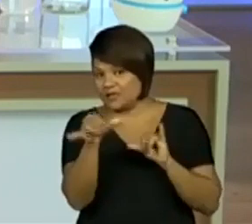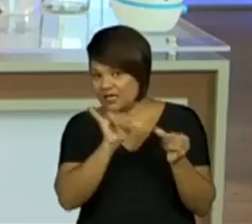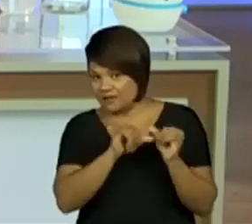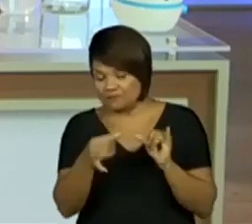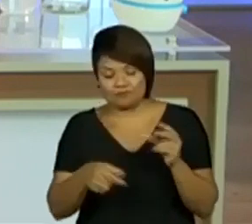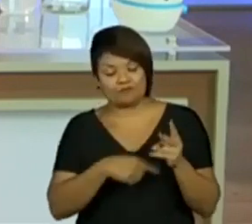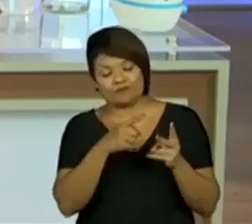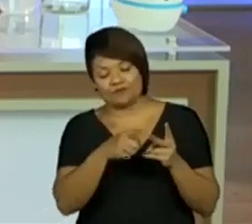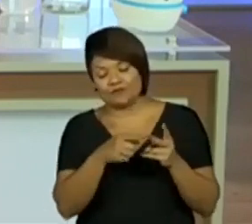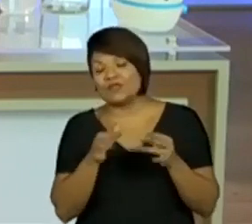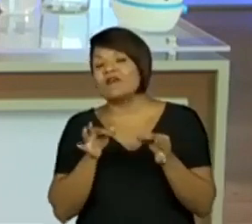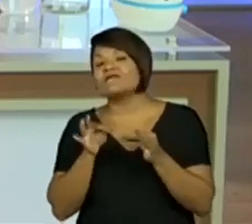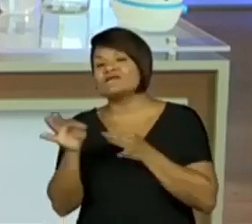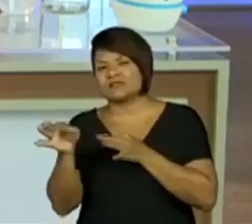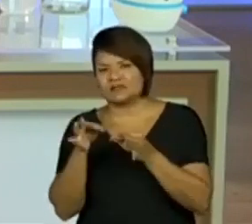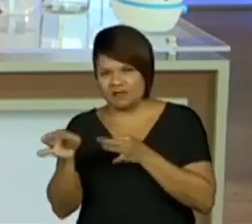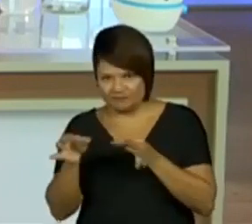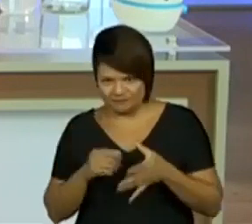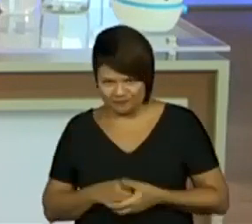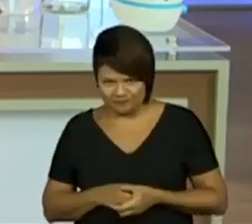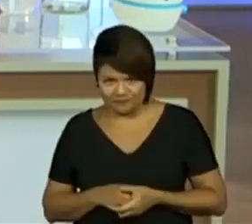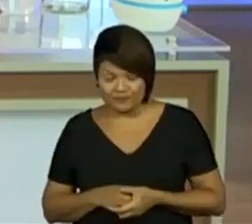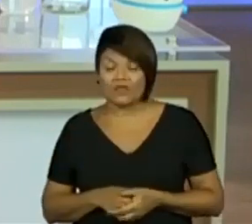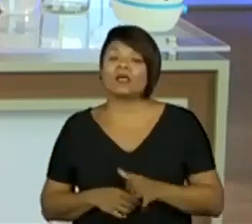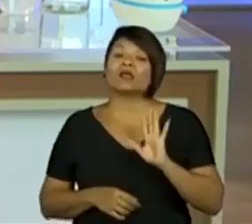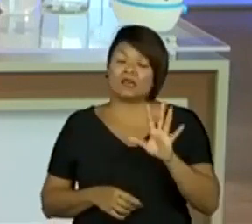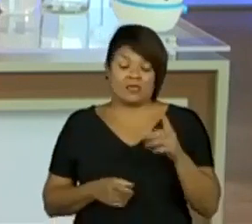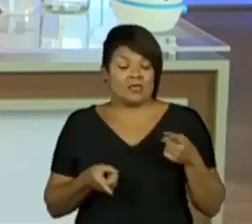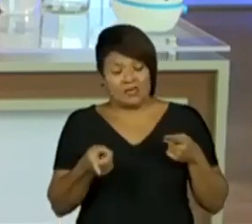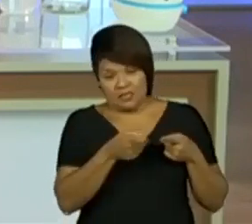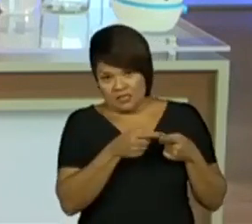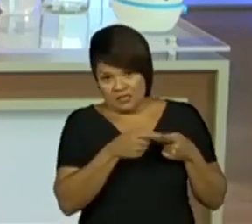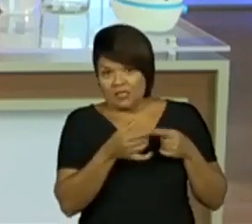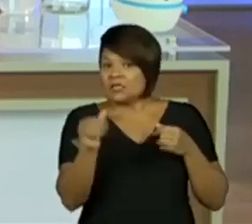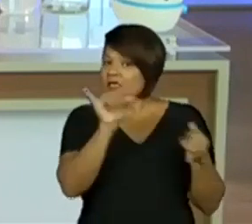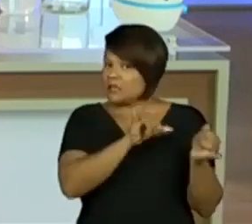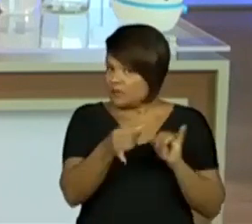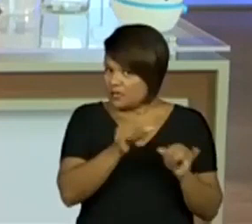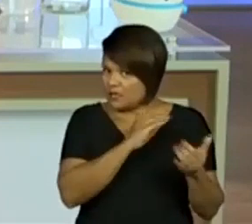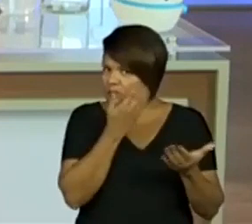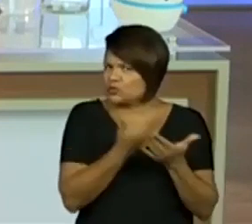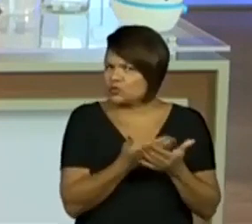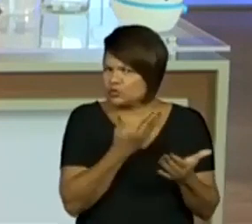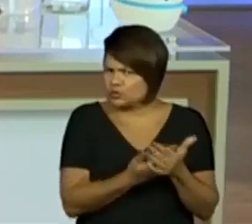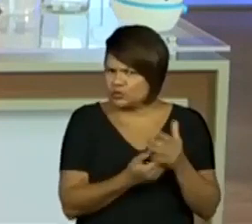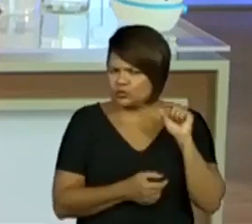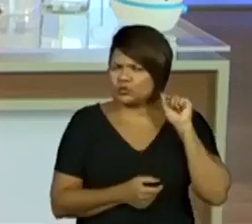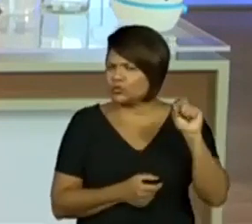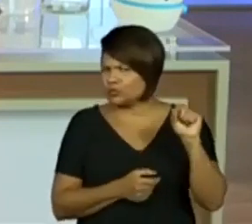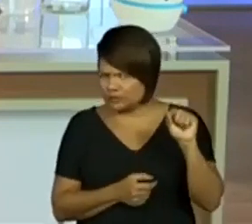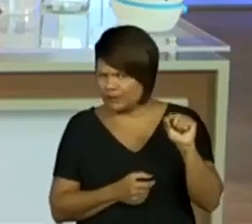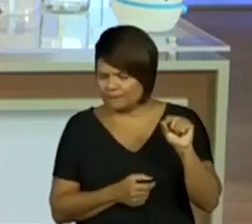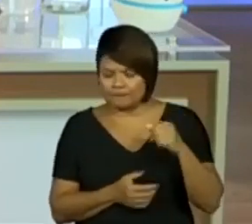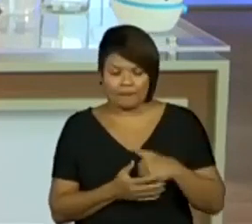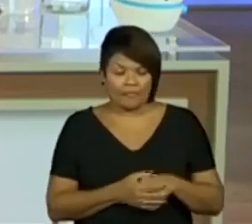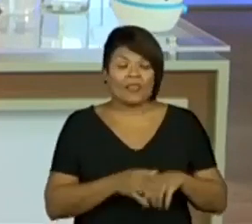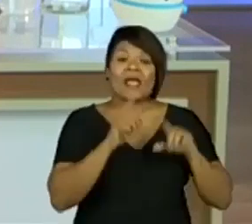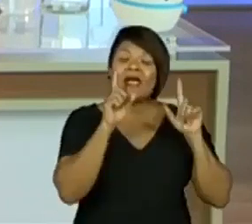a física. A química, ela estuda as transformações